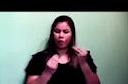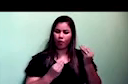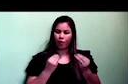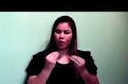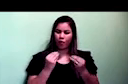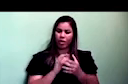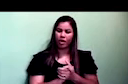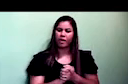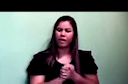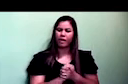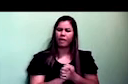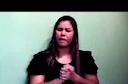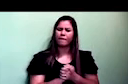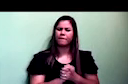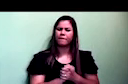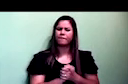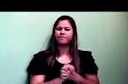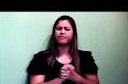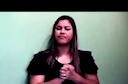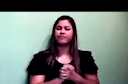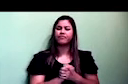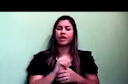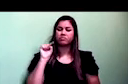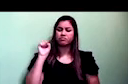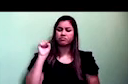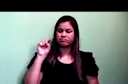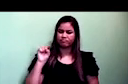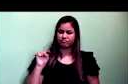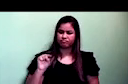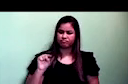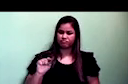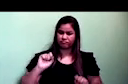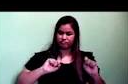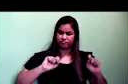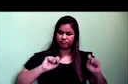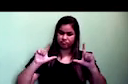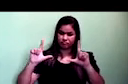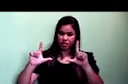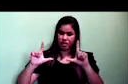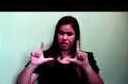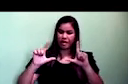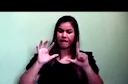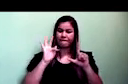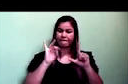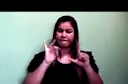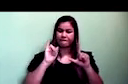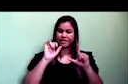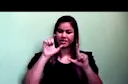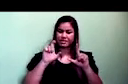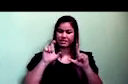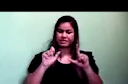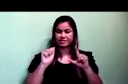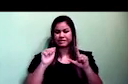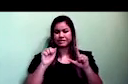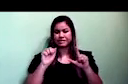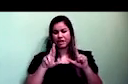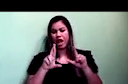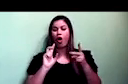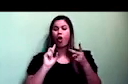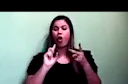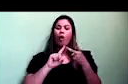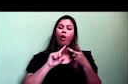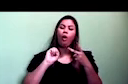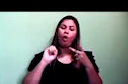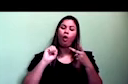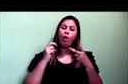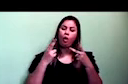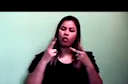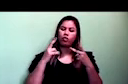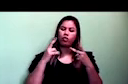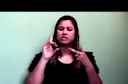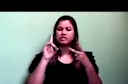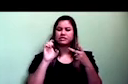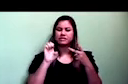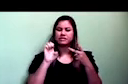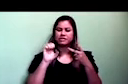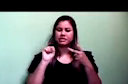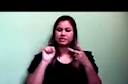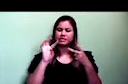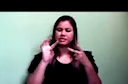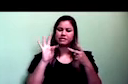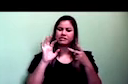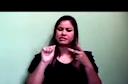Como que é, né, para fixar, né, como que é o destacar, né, então, ou fixar, e aí fica a Camila na